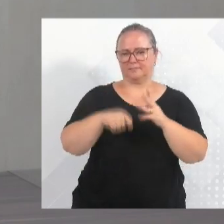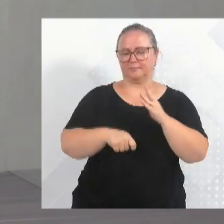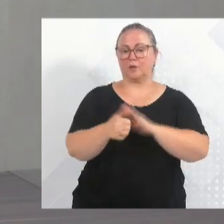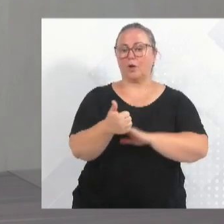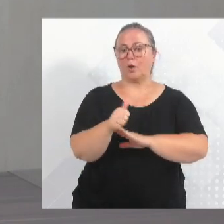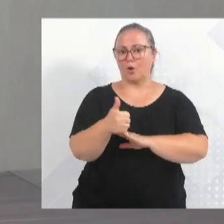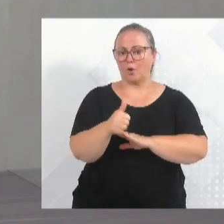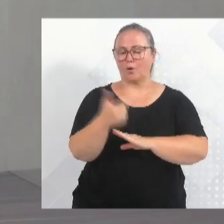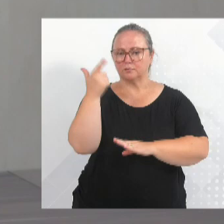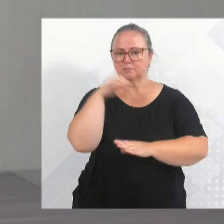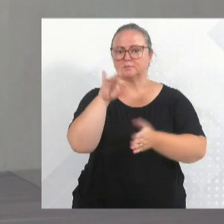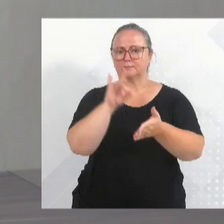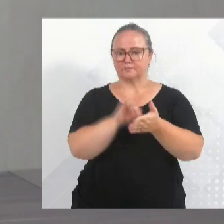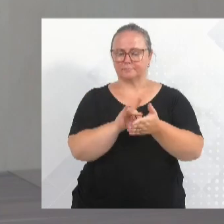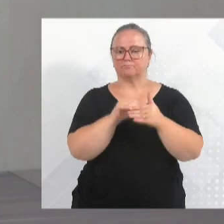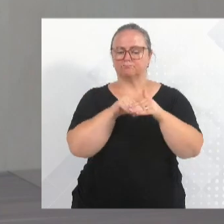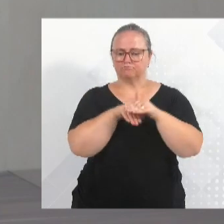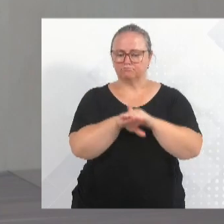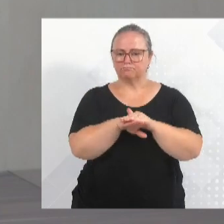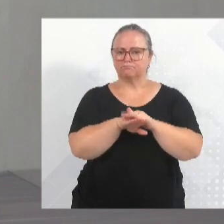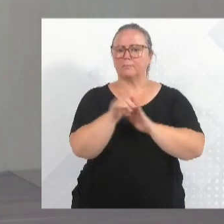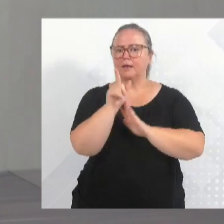instalamos, então, o reservatório